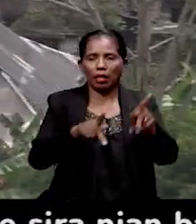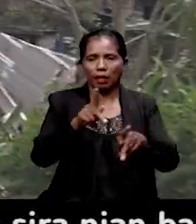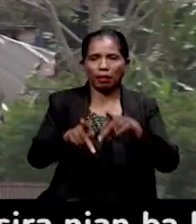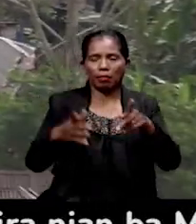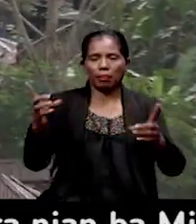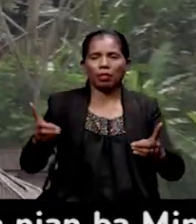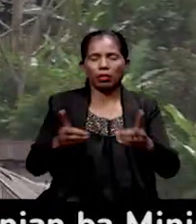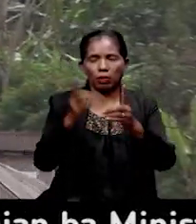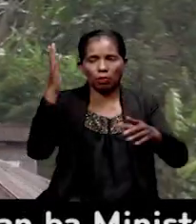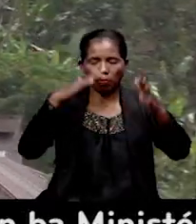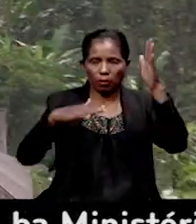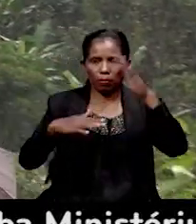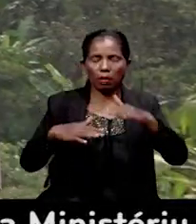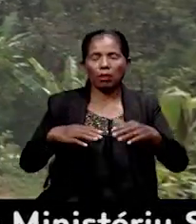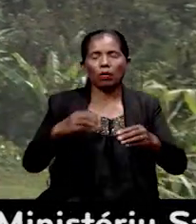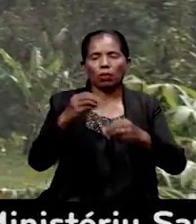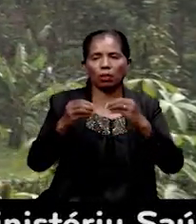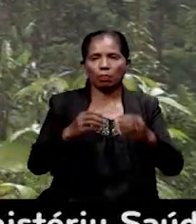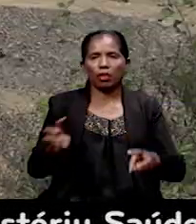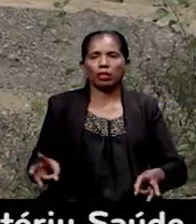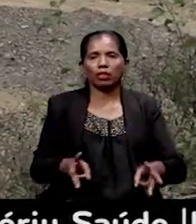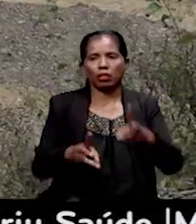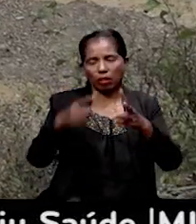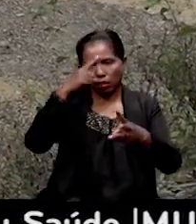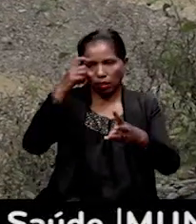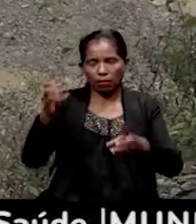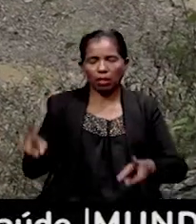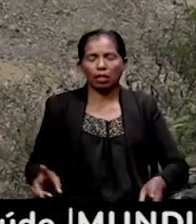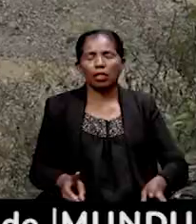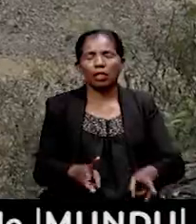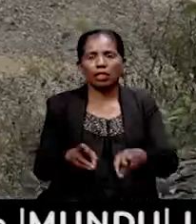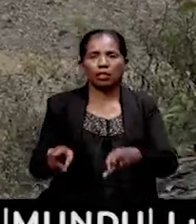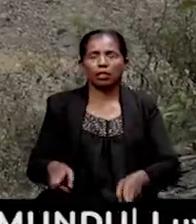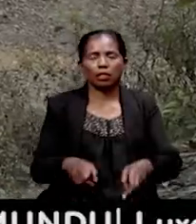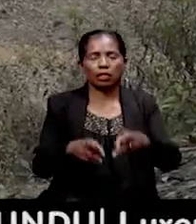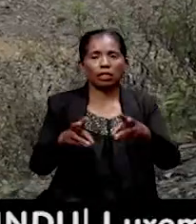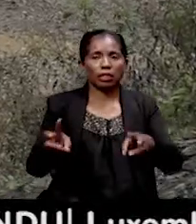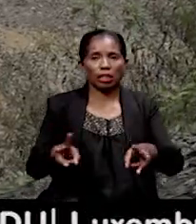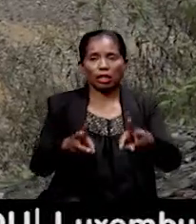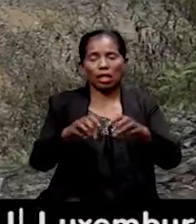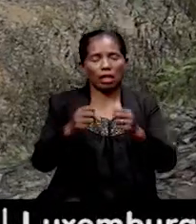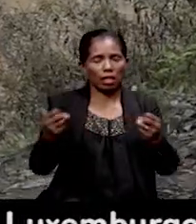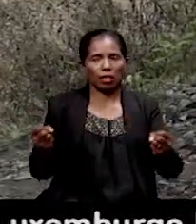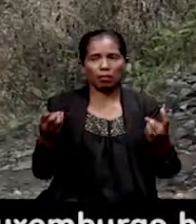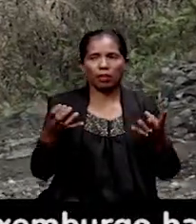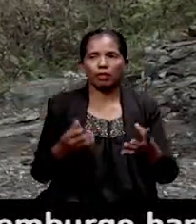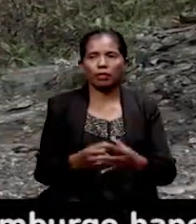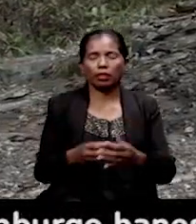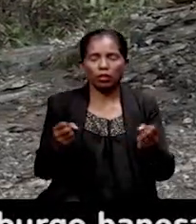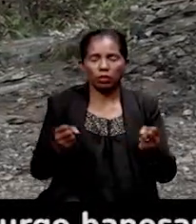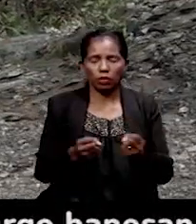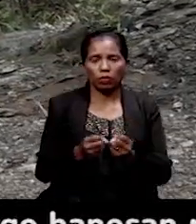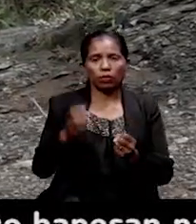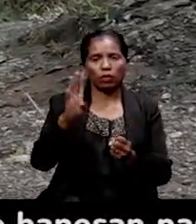enfrenta problema com a baixa estrada, também estrada de Suco Refere condição grave. Suco Fatubolo composto se aldeia Hatma